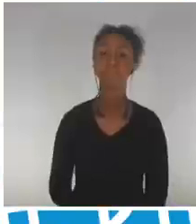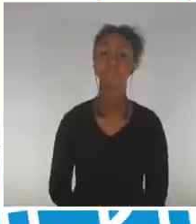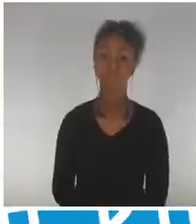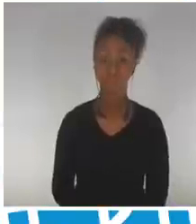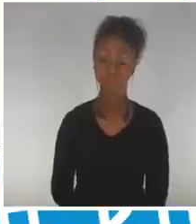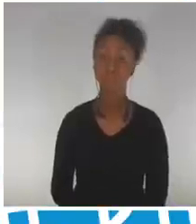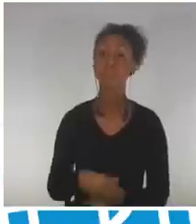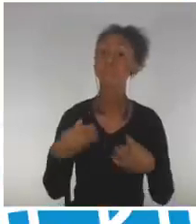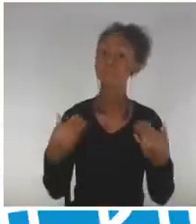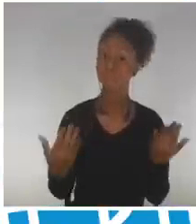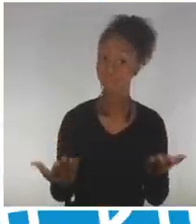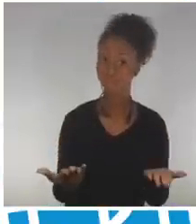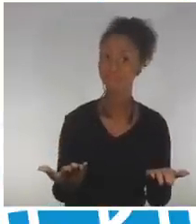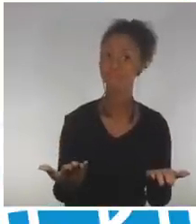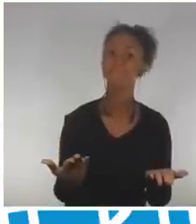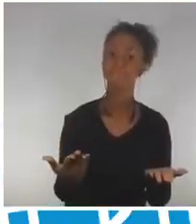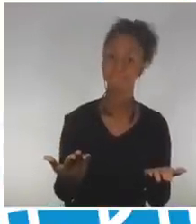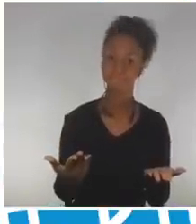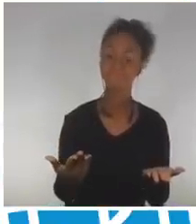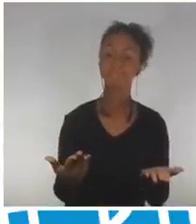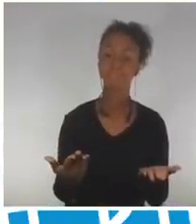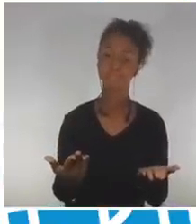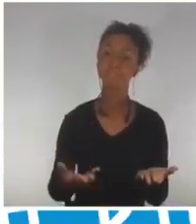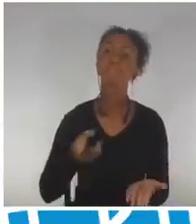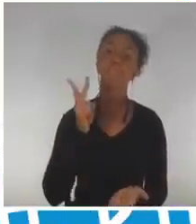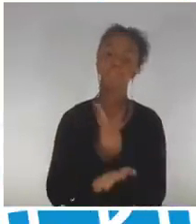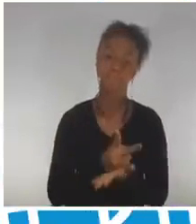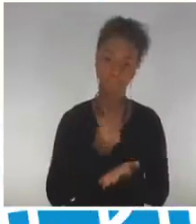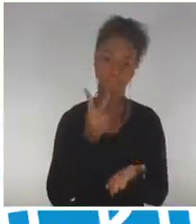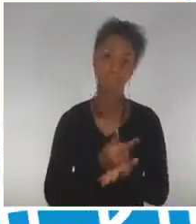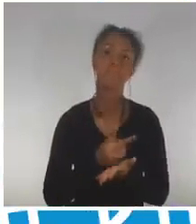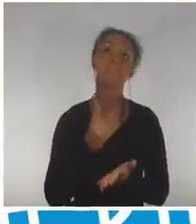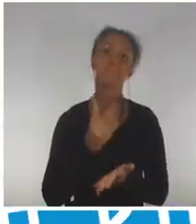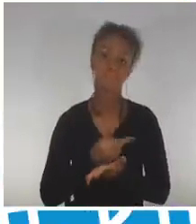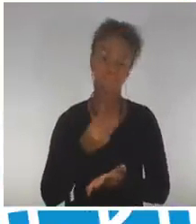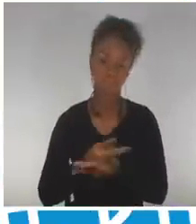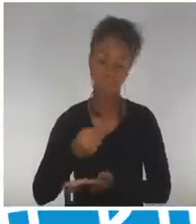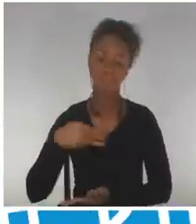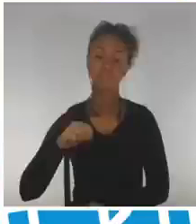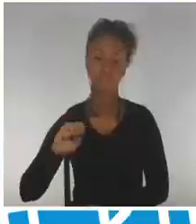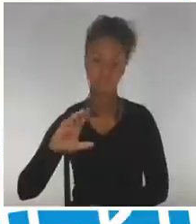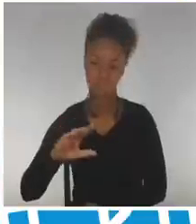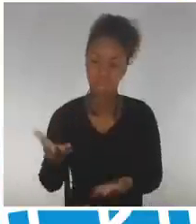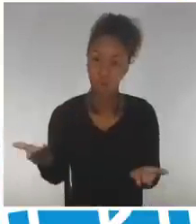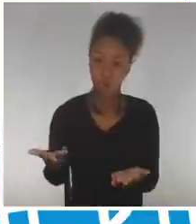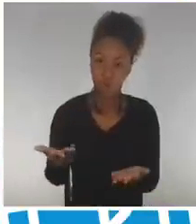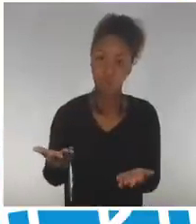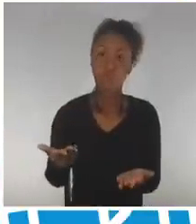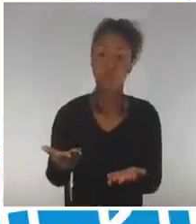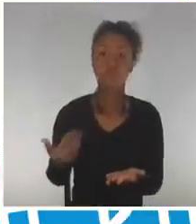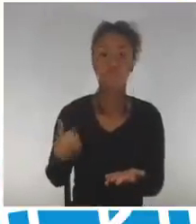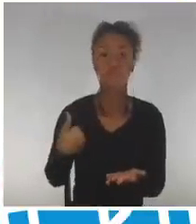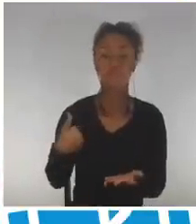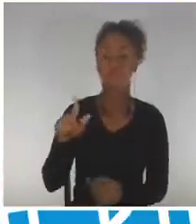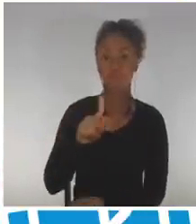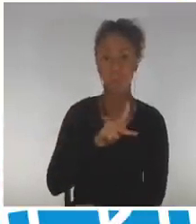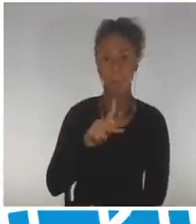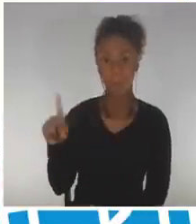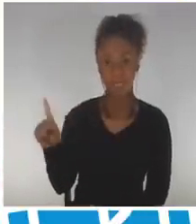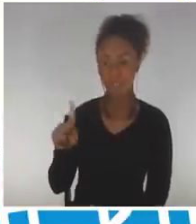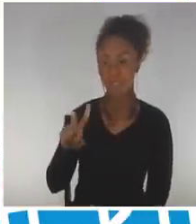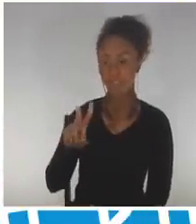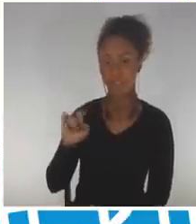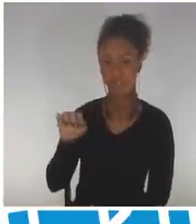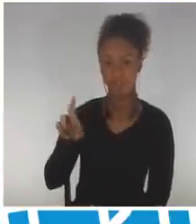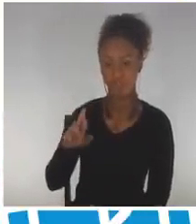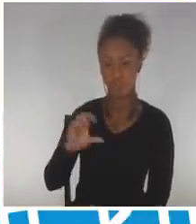ainda é a posição mantida pelo MEC. Conversei hoje com o presidente Vitor do CONSED,